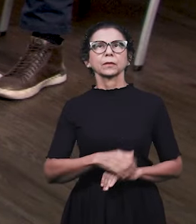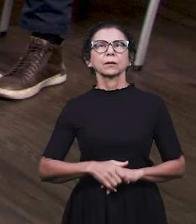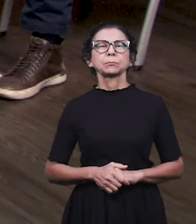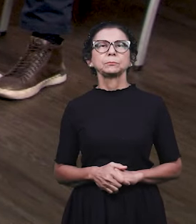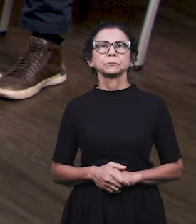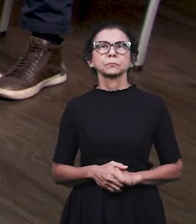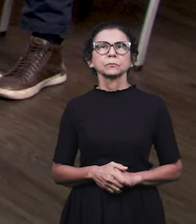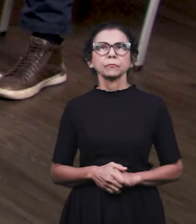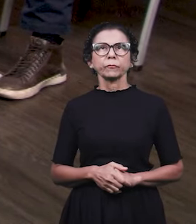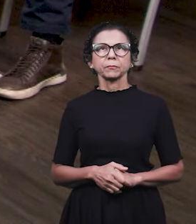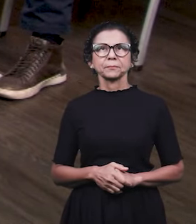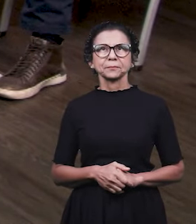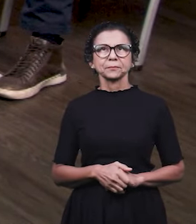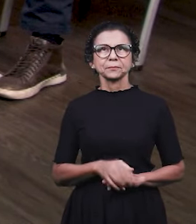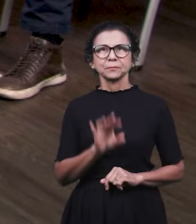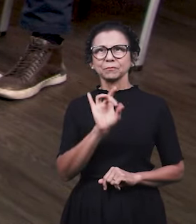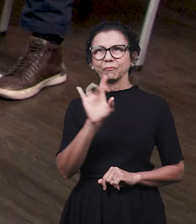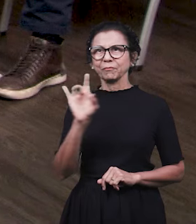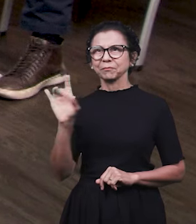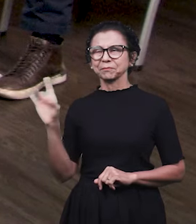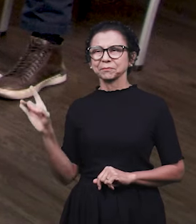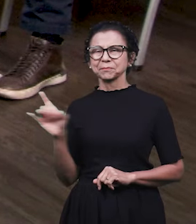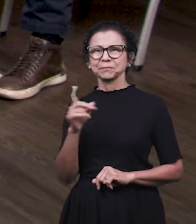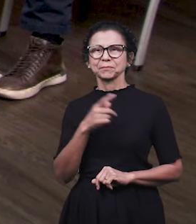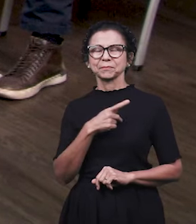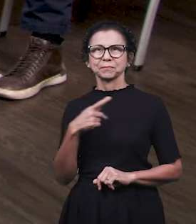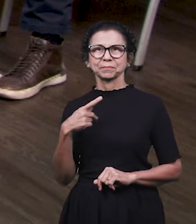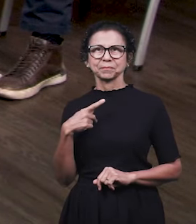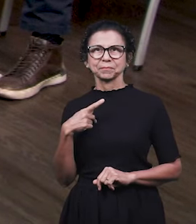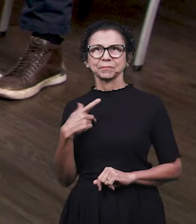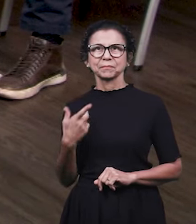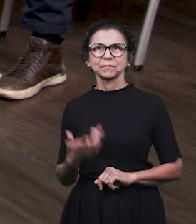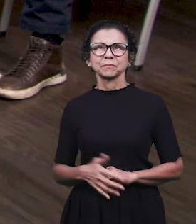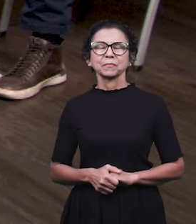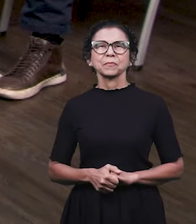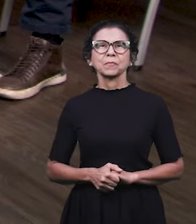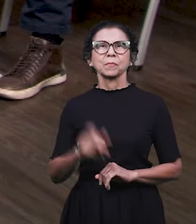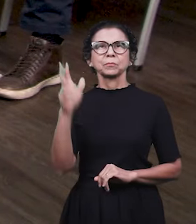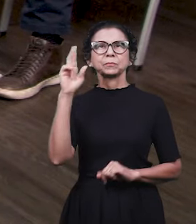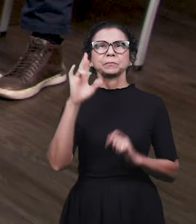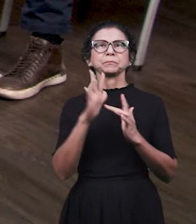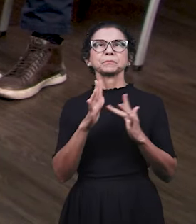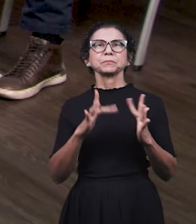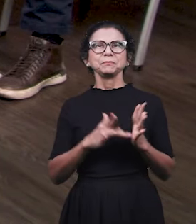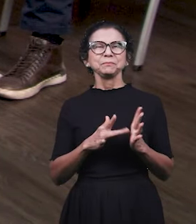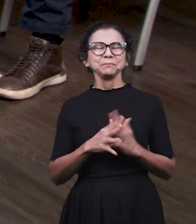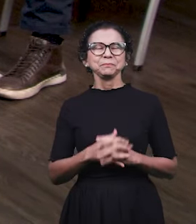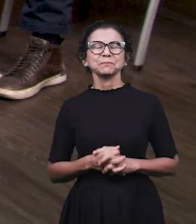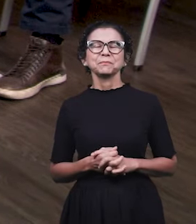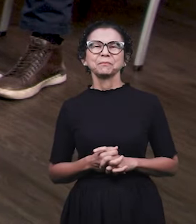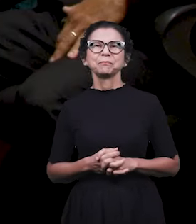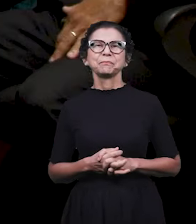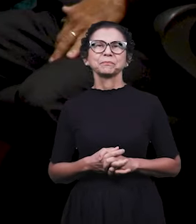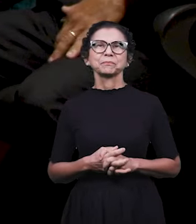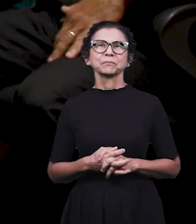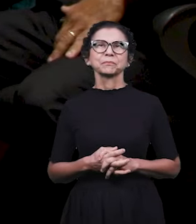que aqui estão, Rodrigo, Everton, Cleiton e Helber. A paz do Senhor Jesus.